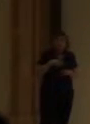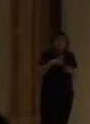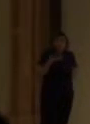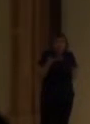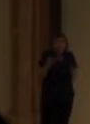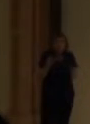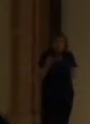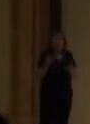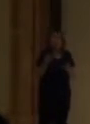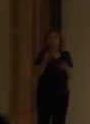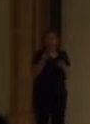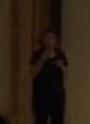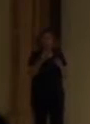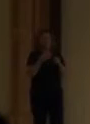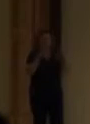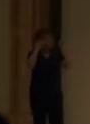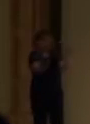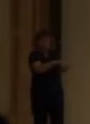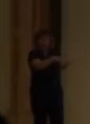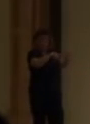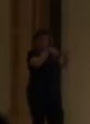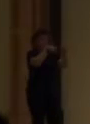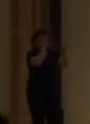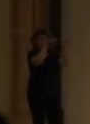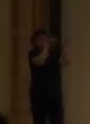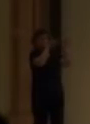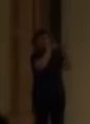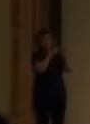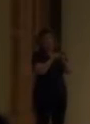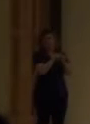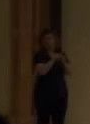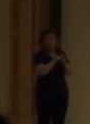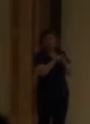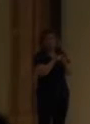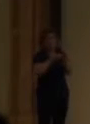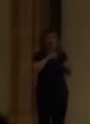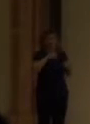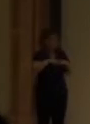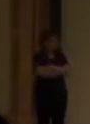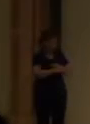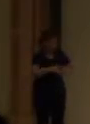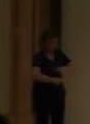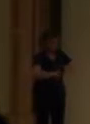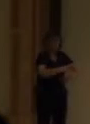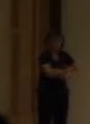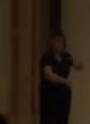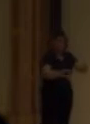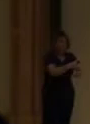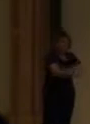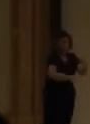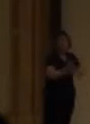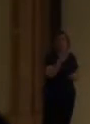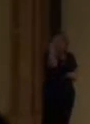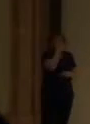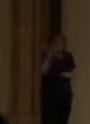sua estirpe derivavam os negros que serviriam os outros para toda a vida. Esse era um relato que não punha grandes dúvidas,